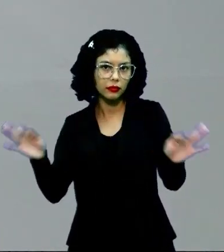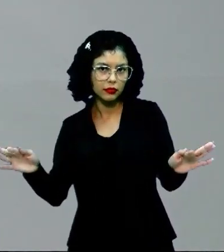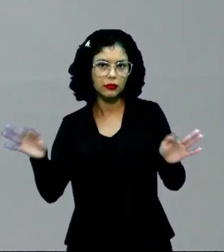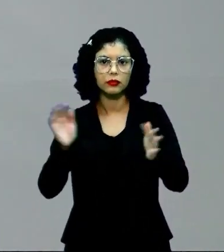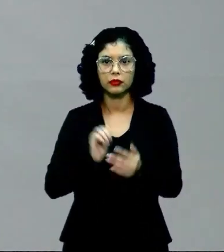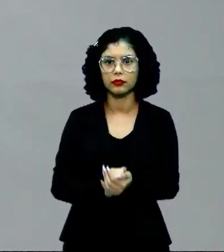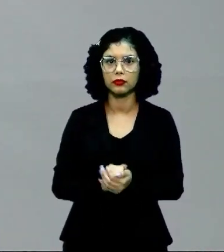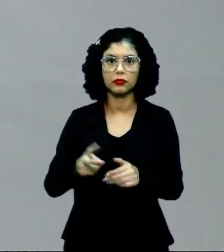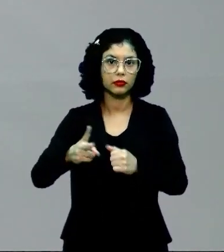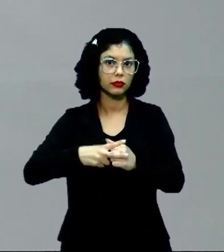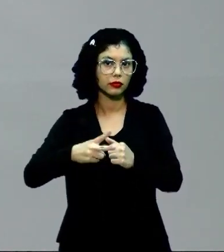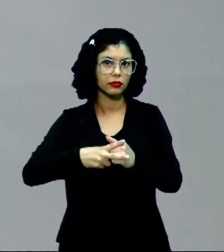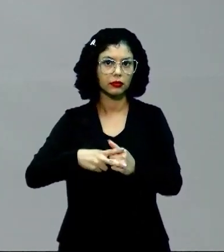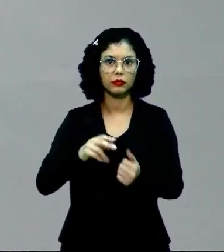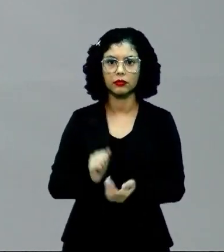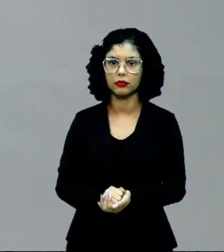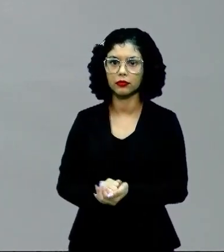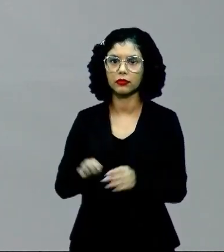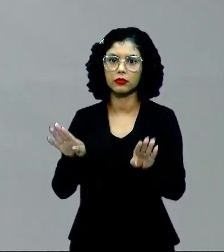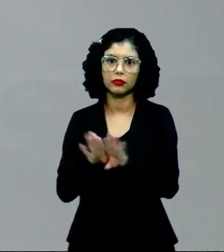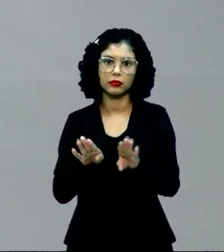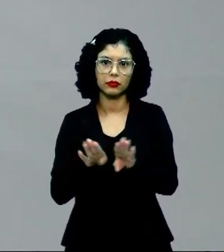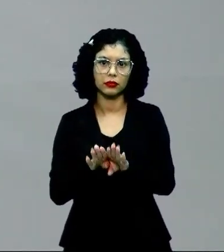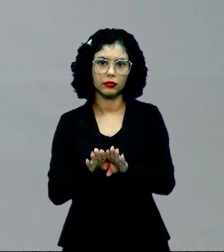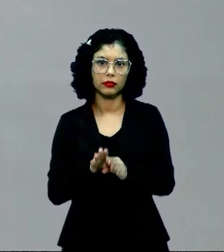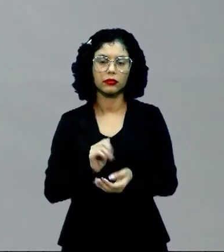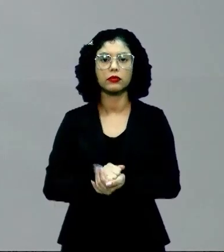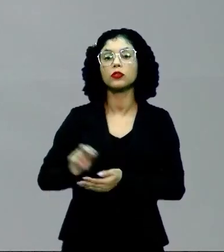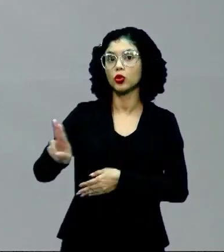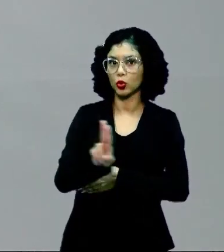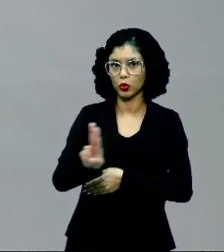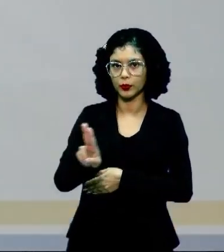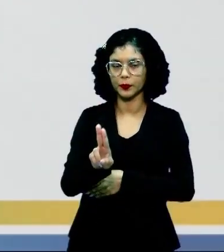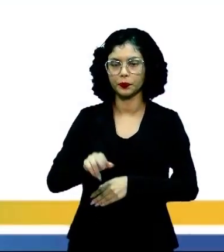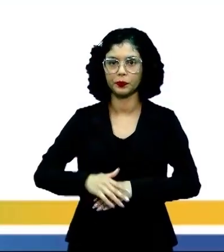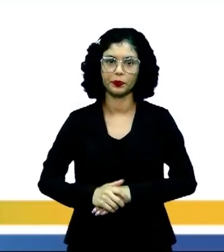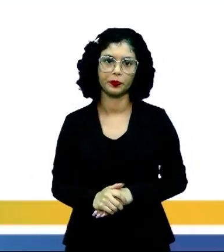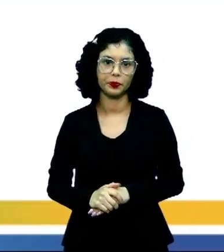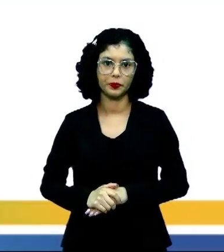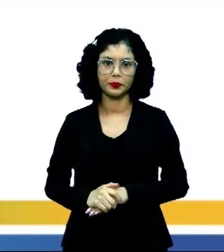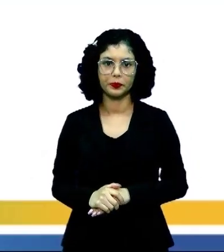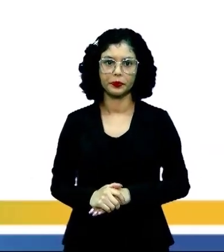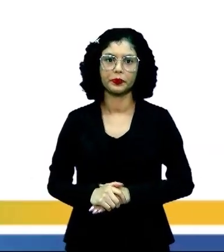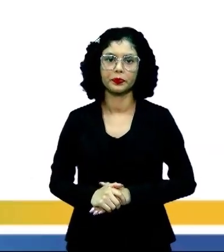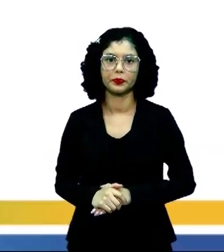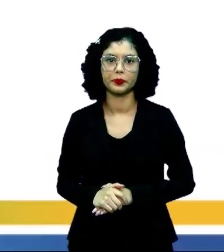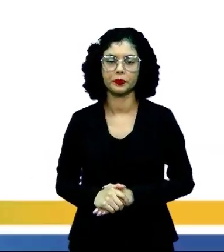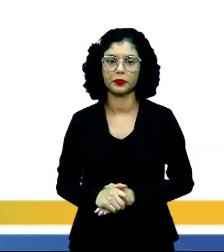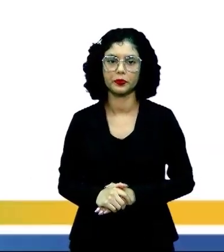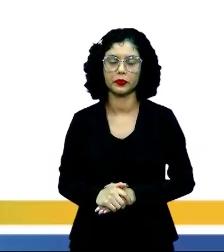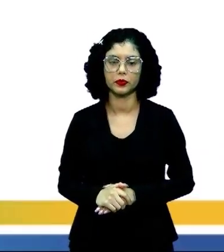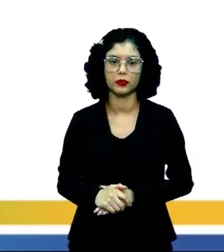frasal verbal e também frasal nominal, tá certo?